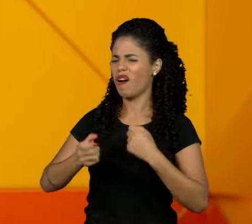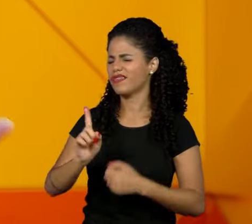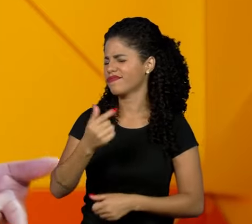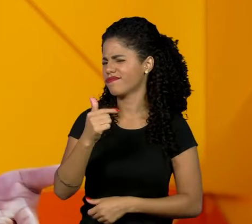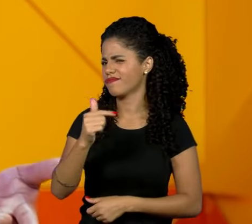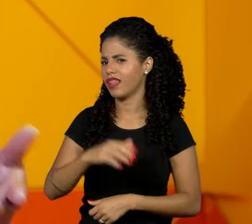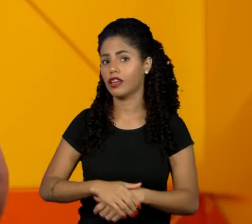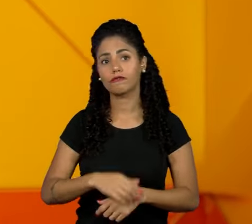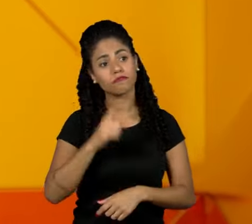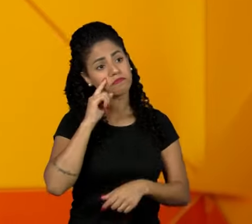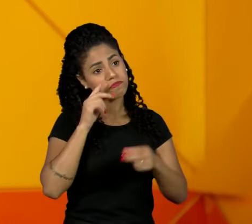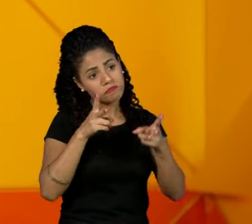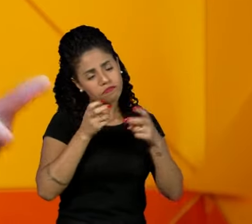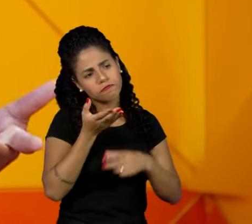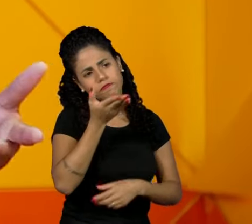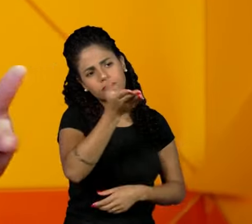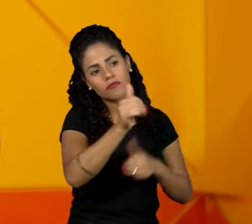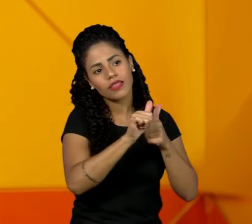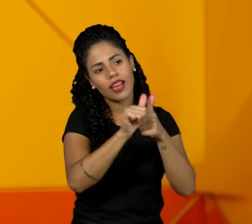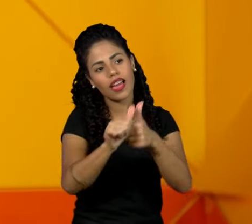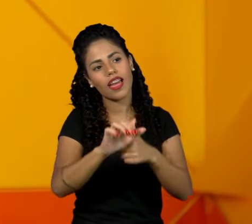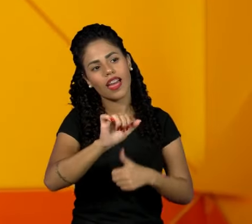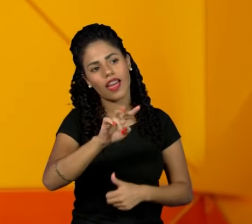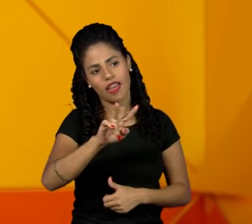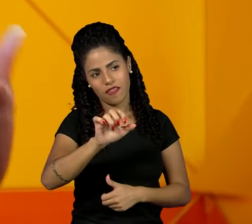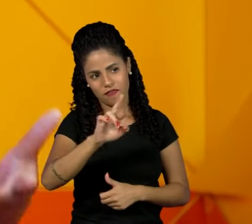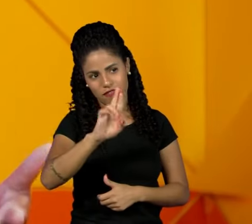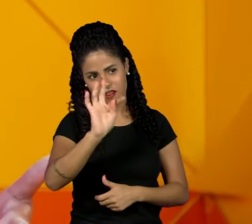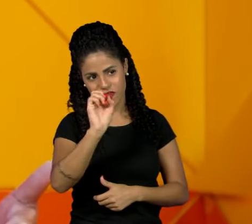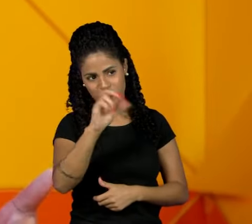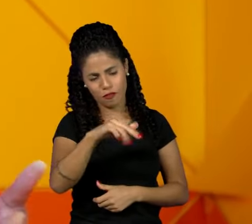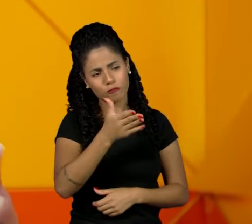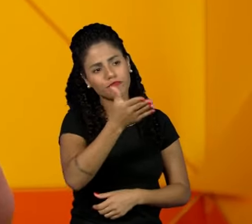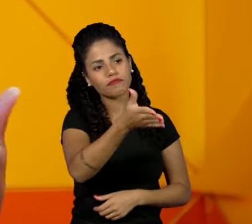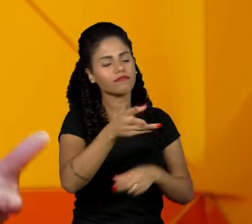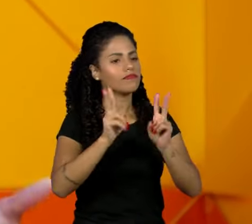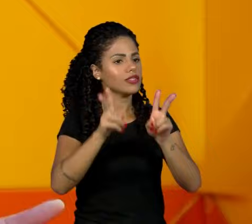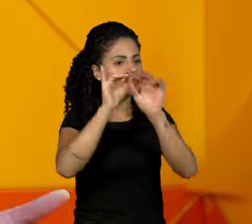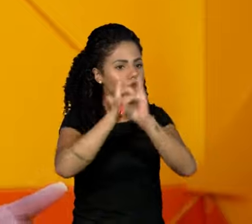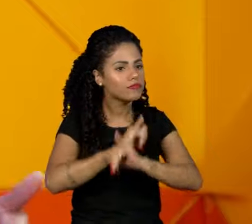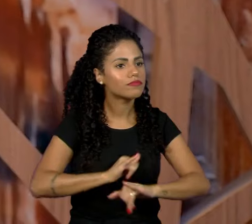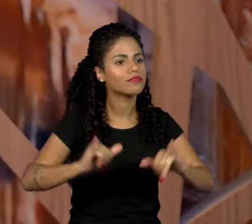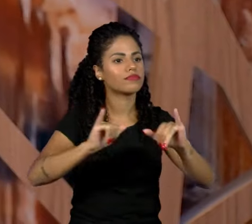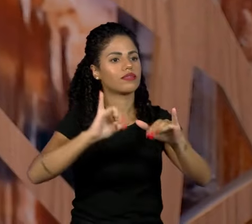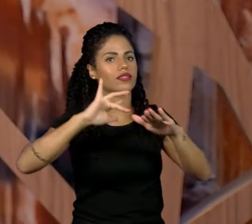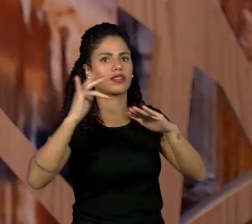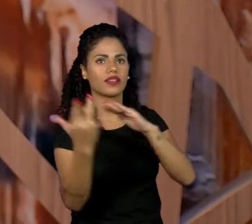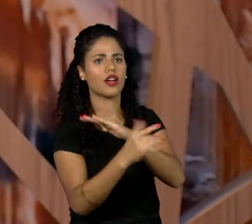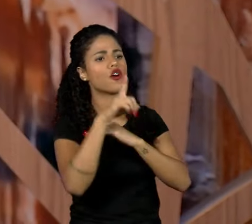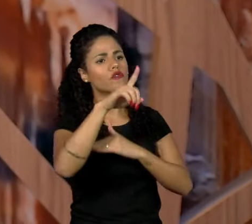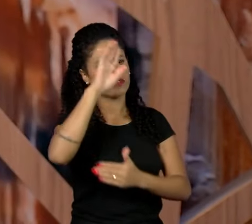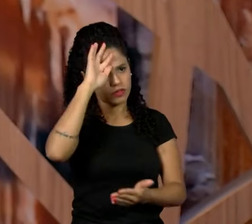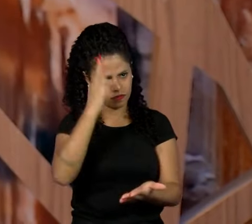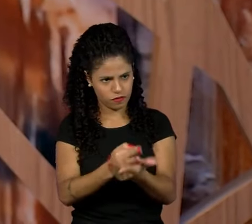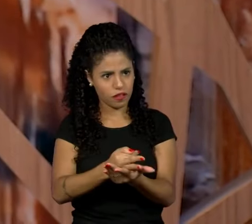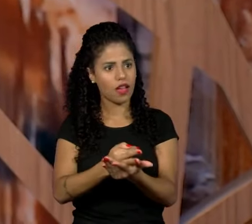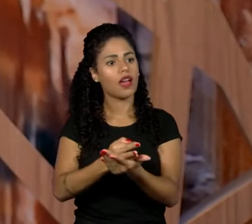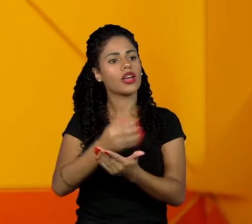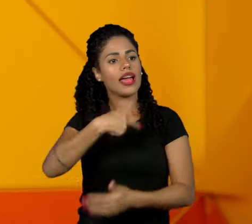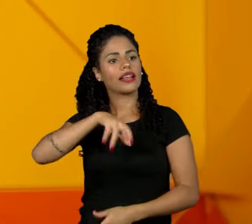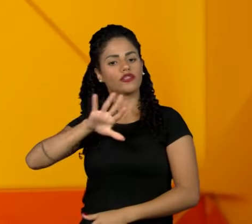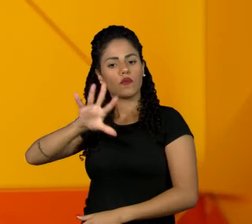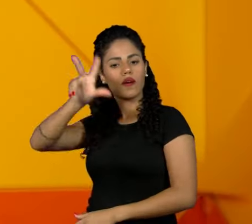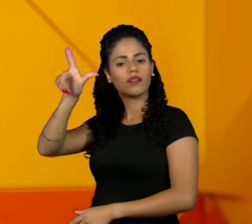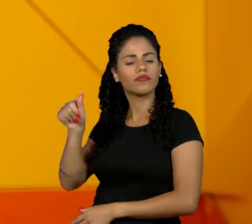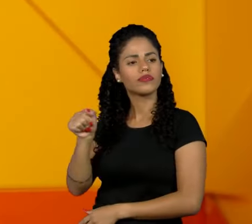eu acompanho você nas redes sociais, e uma coisa que eu acho muito bonita é que você faz questão de propagar a sua fé nas religiões de matrizes africanas. Queria